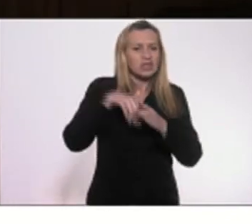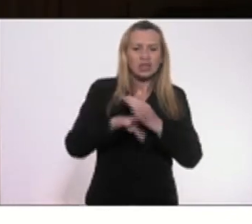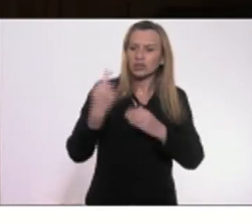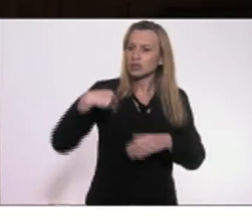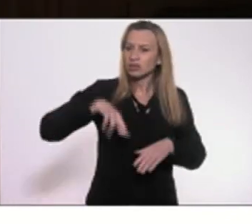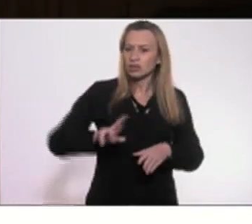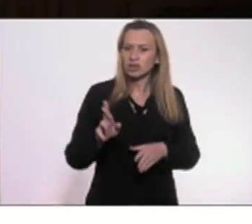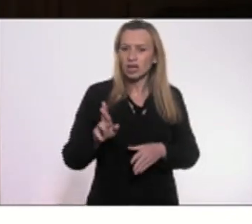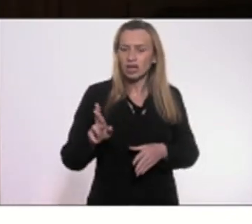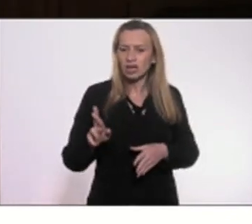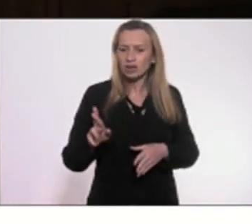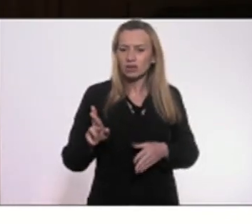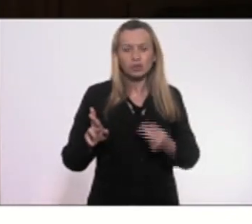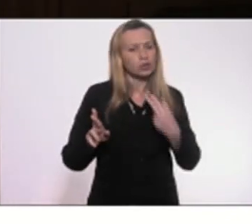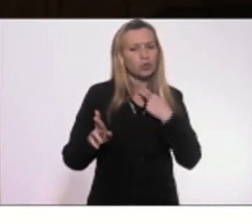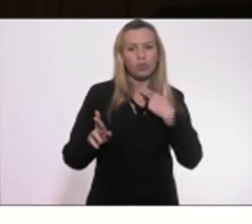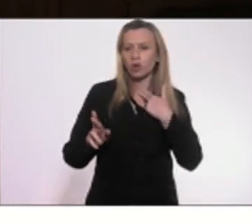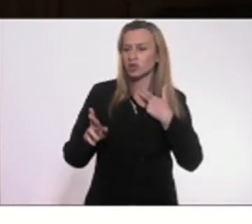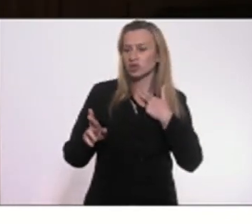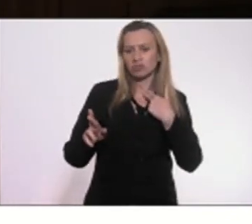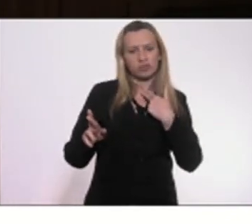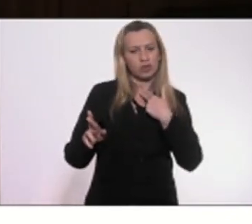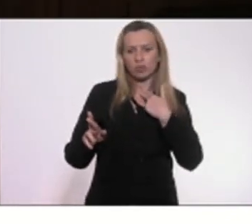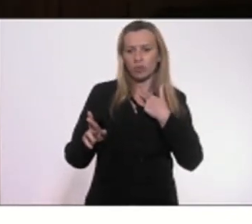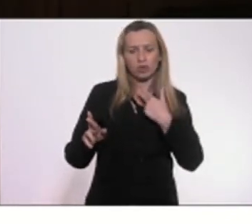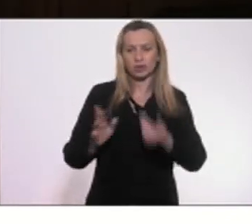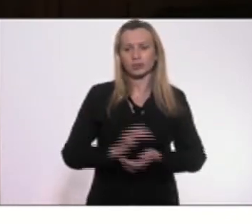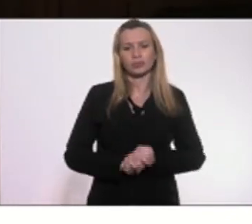o preconceito passa sob hipótese alguma. Muito obrigado.